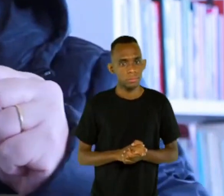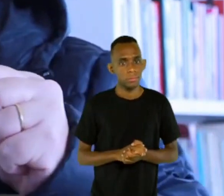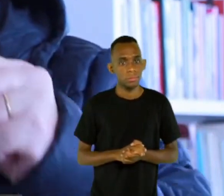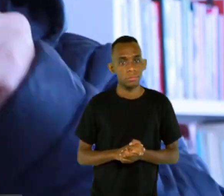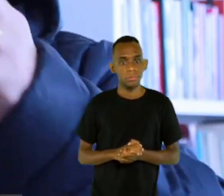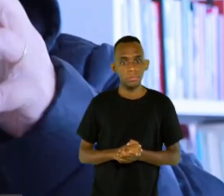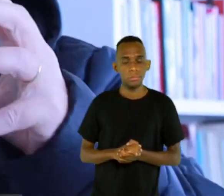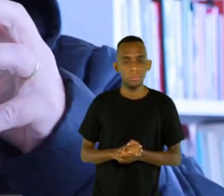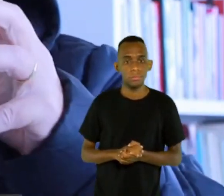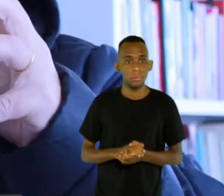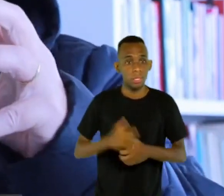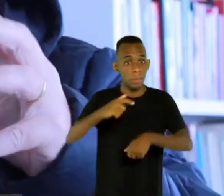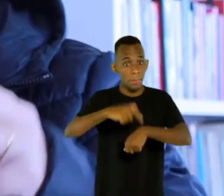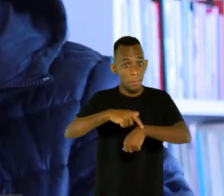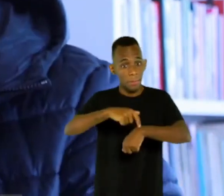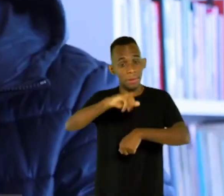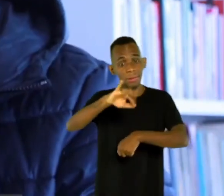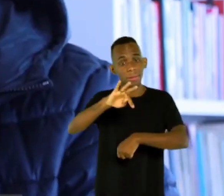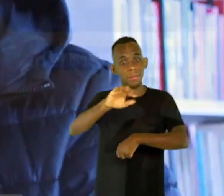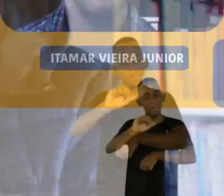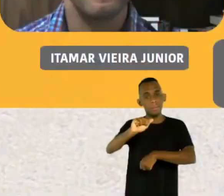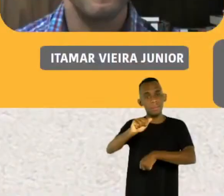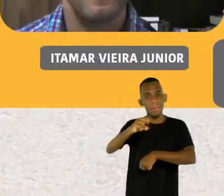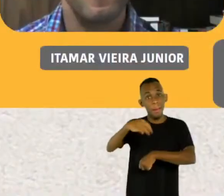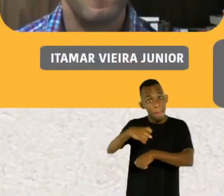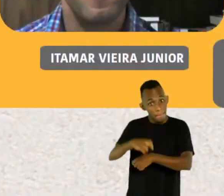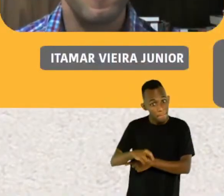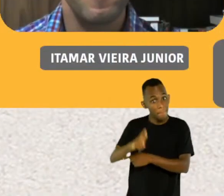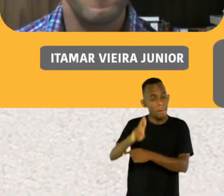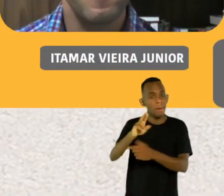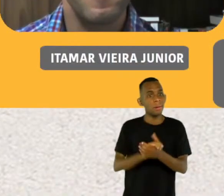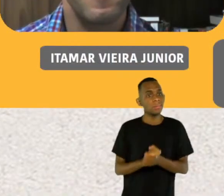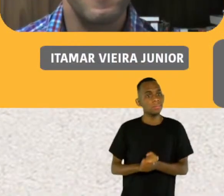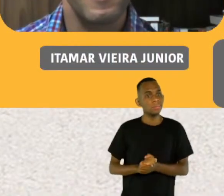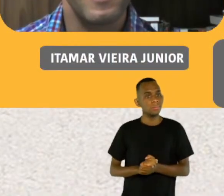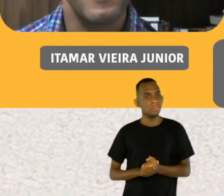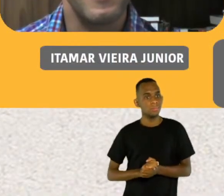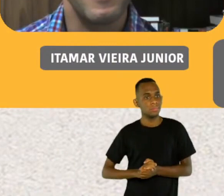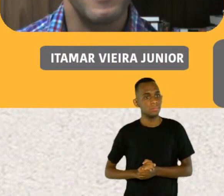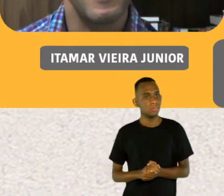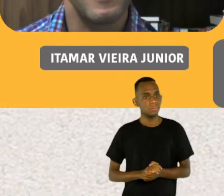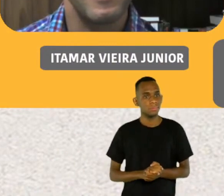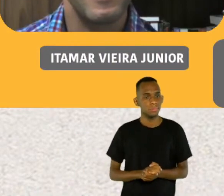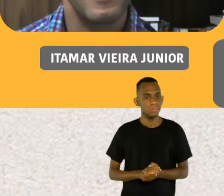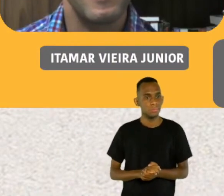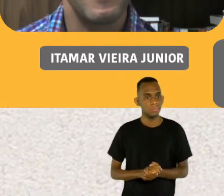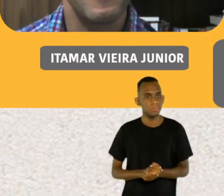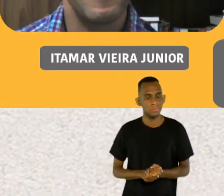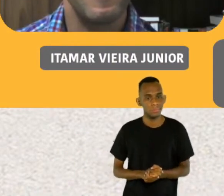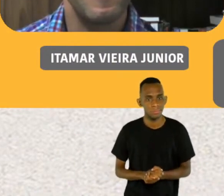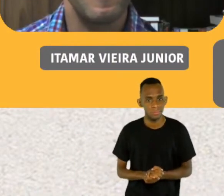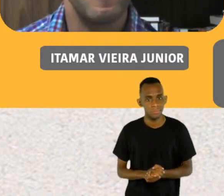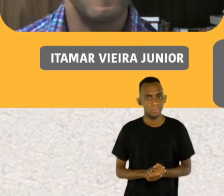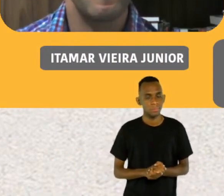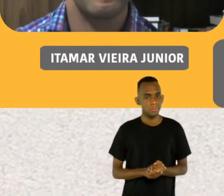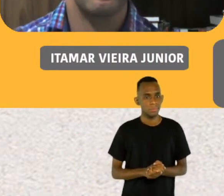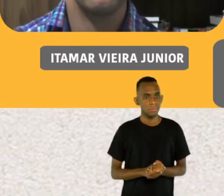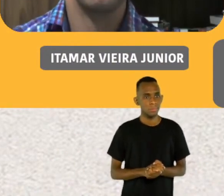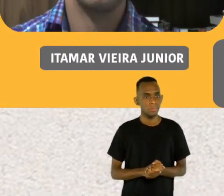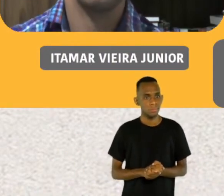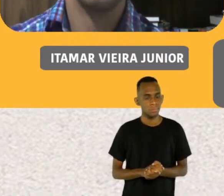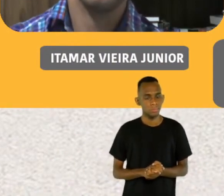Vieira Júnior. Tchan! Com a palavra, Sérgio Abranches. Pois eu queria mesmo falar